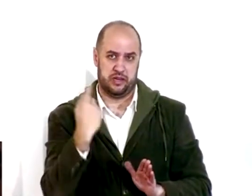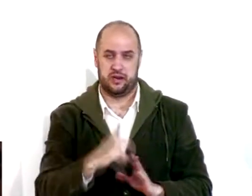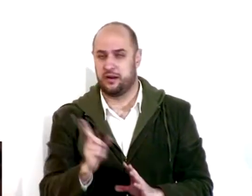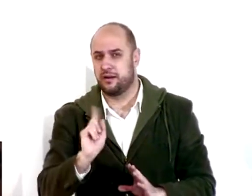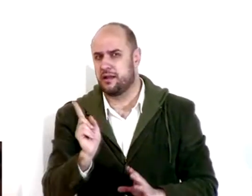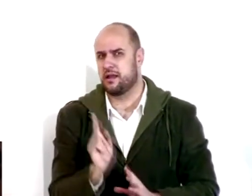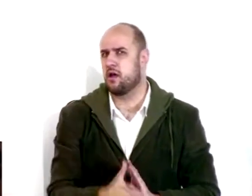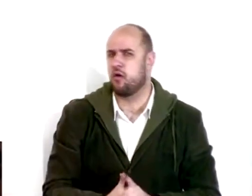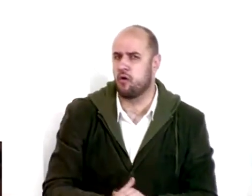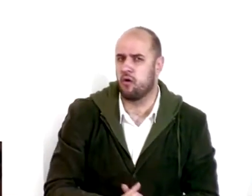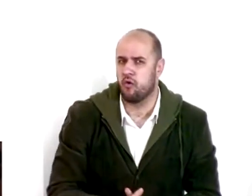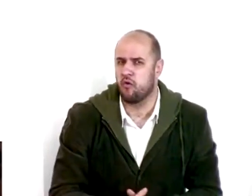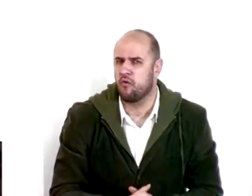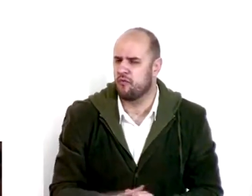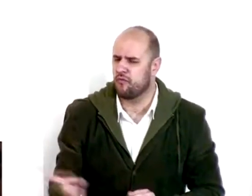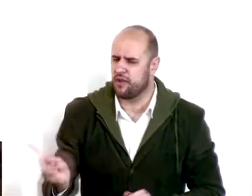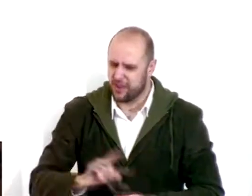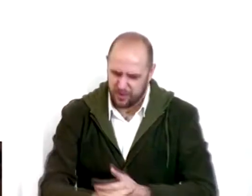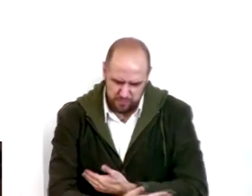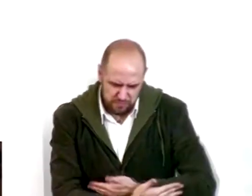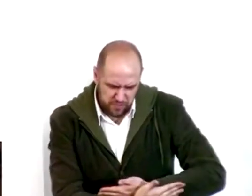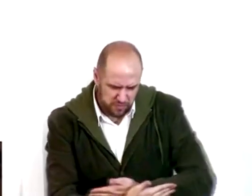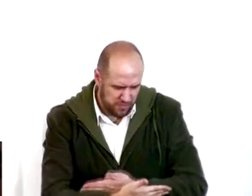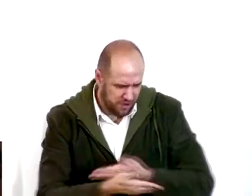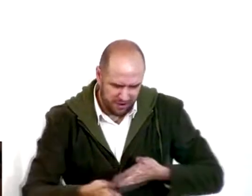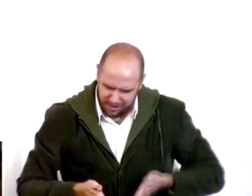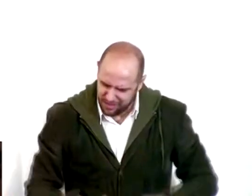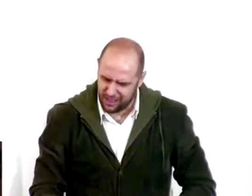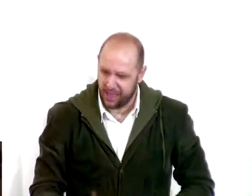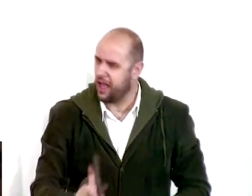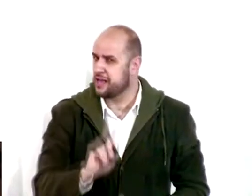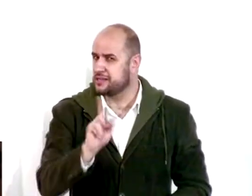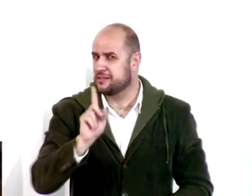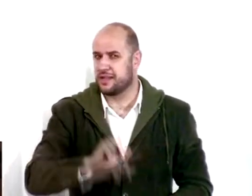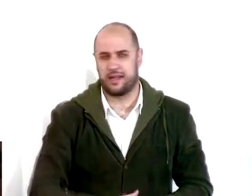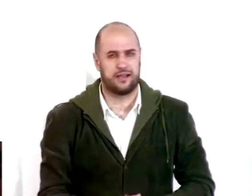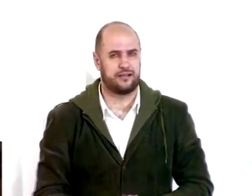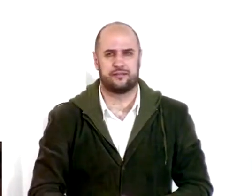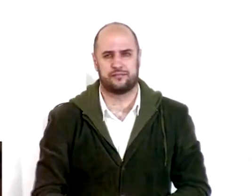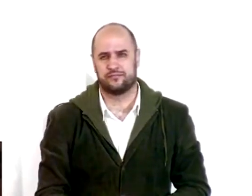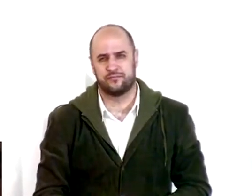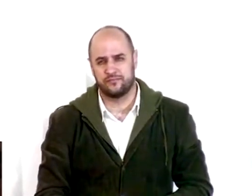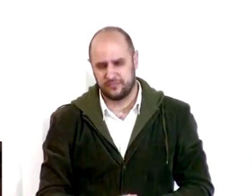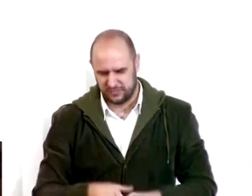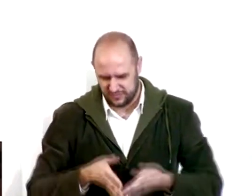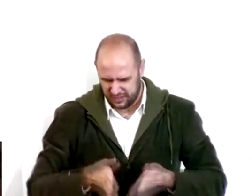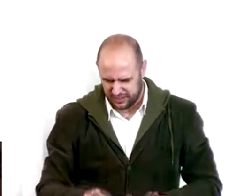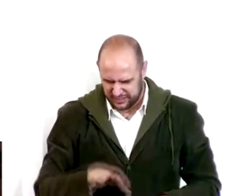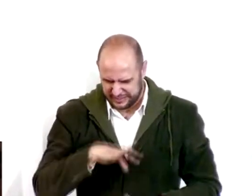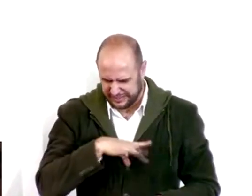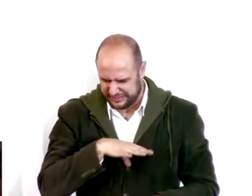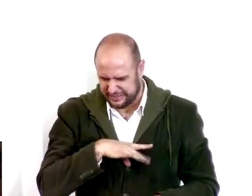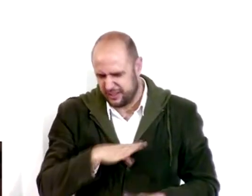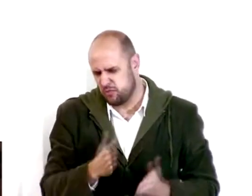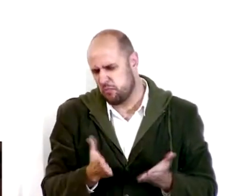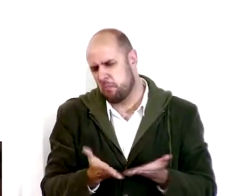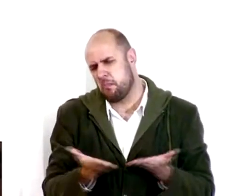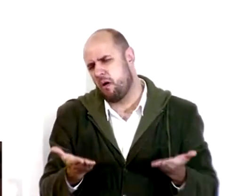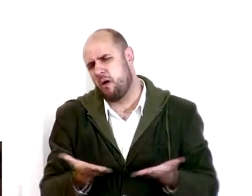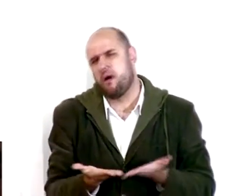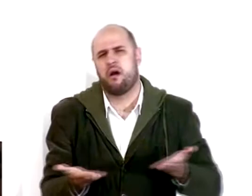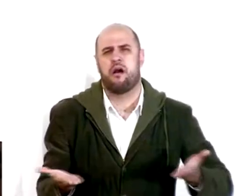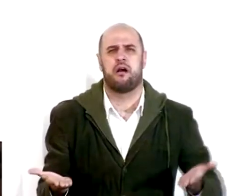virá como um bebezinho, nascendo numa cidade paupérrima,